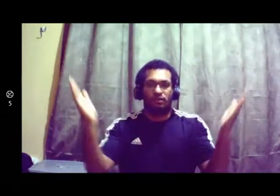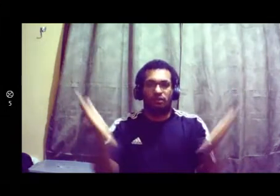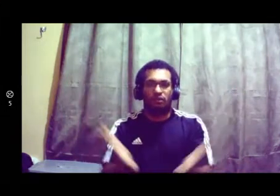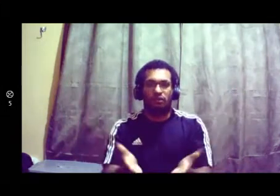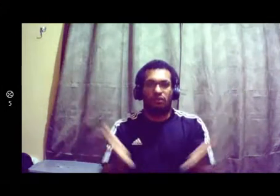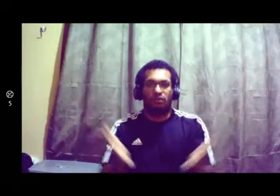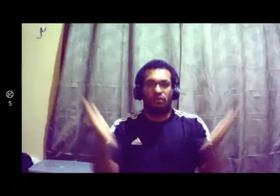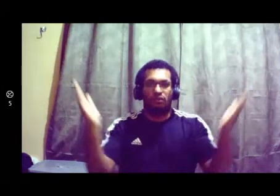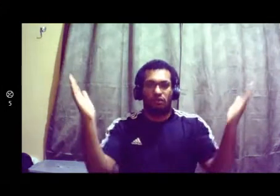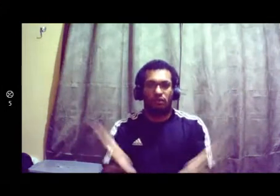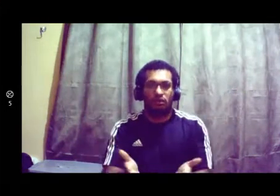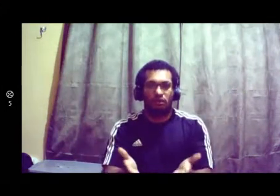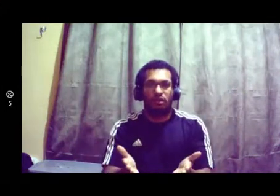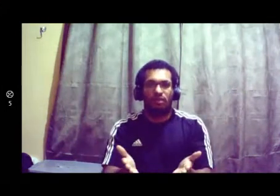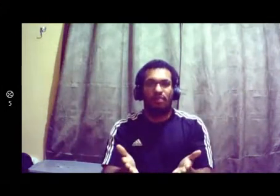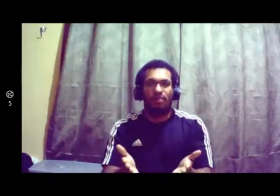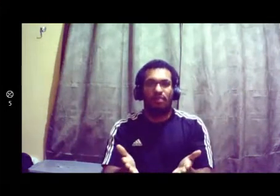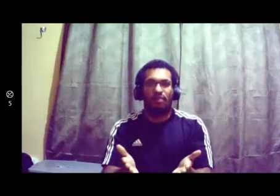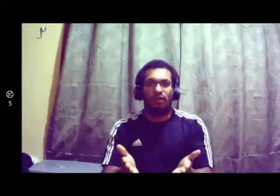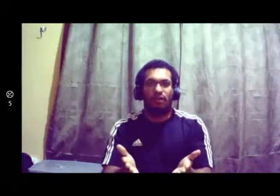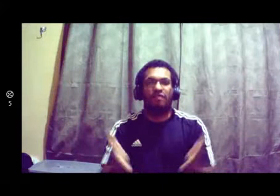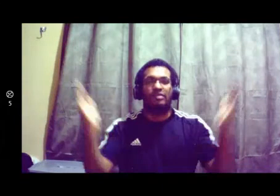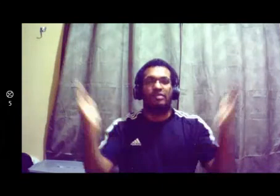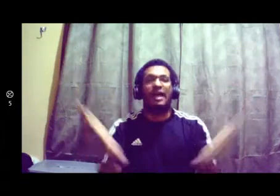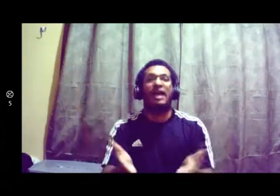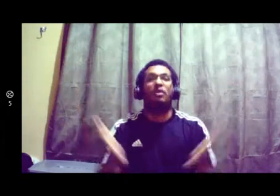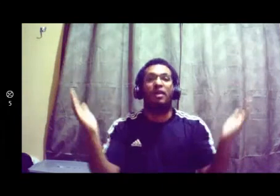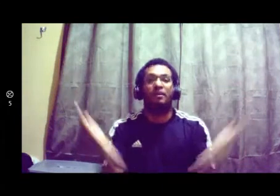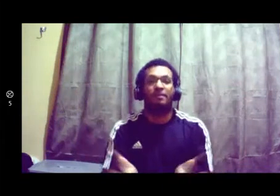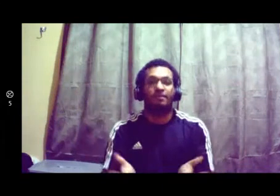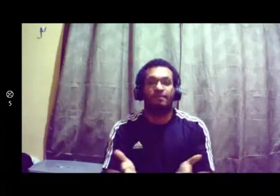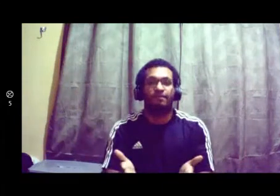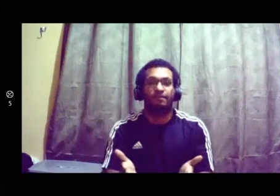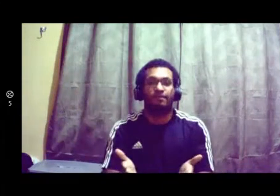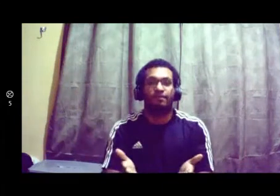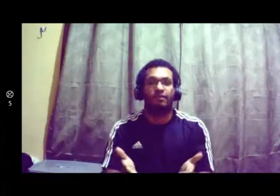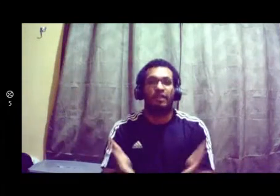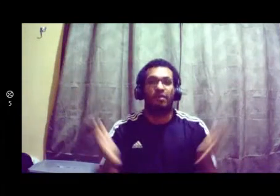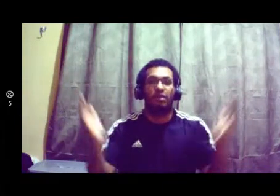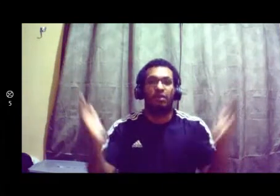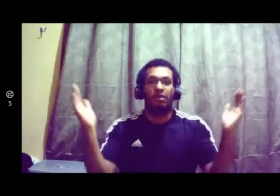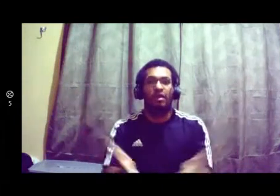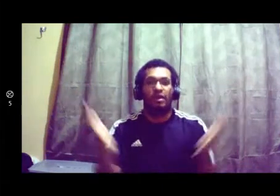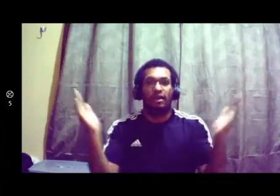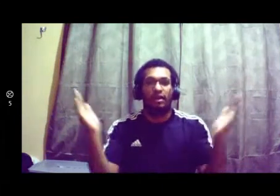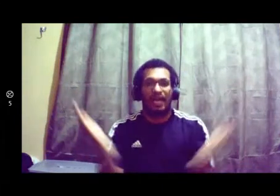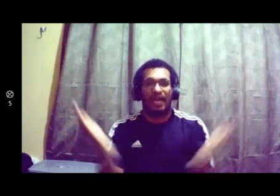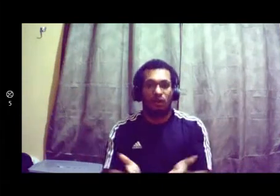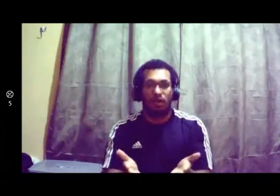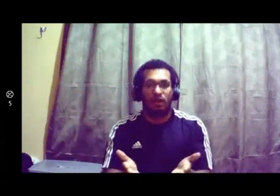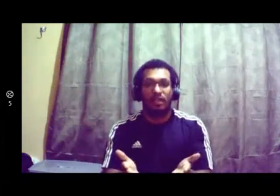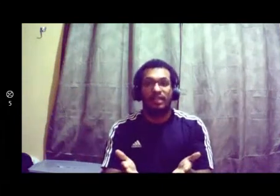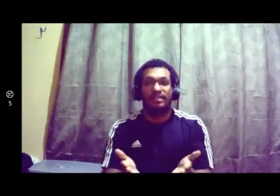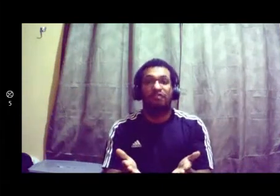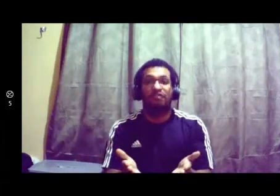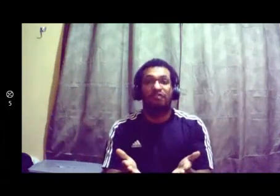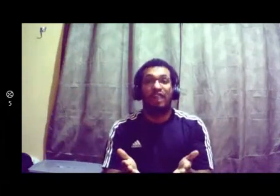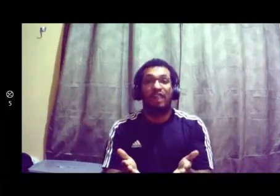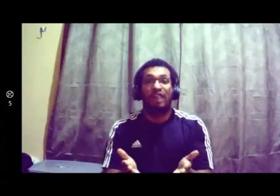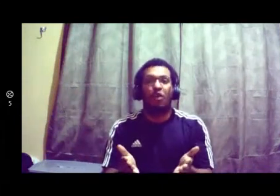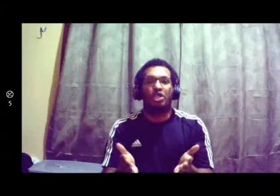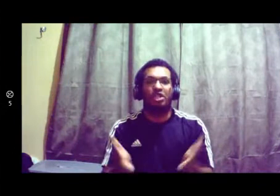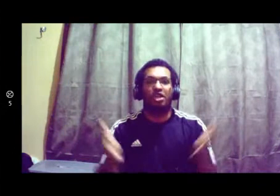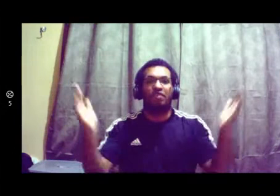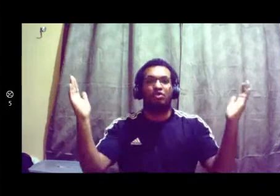vezes. E paro. Então eu faço agora. Bom? Agora. Se eu